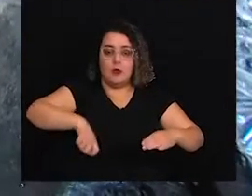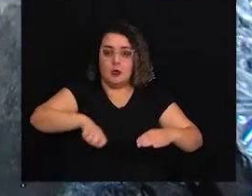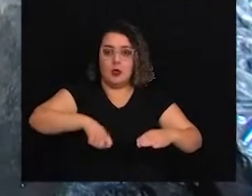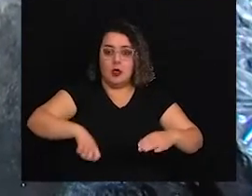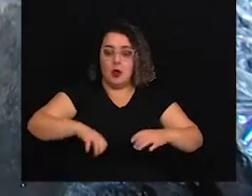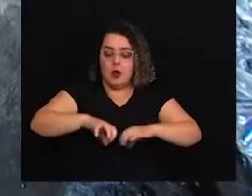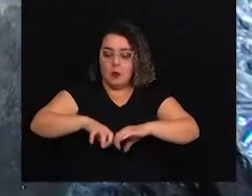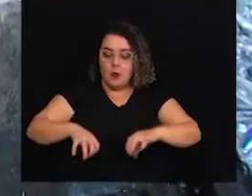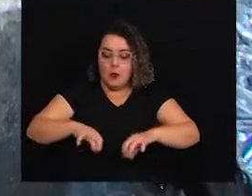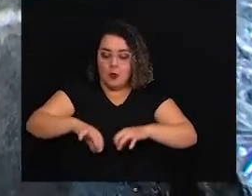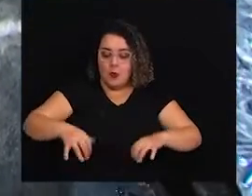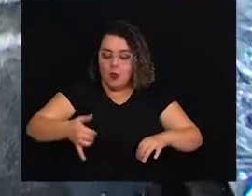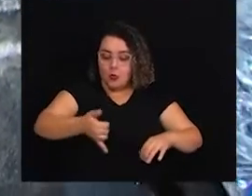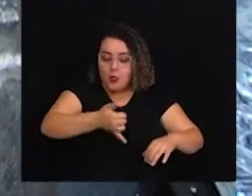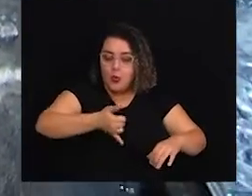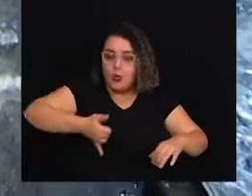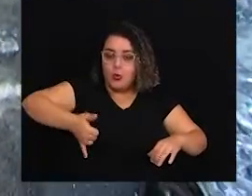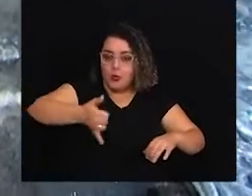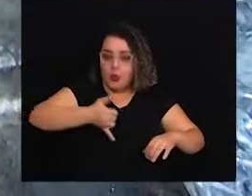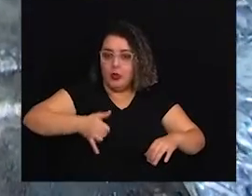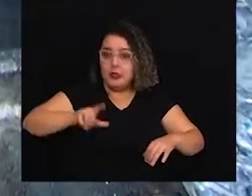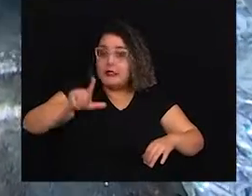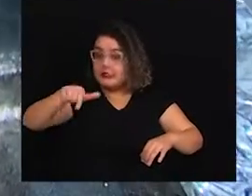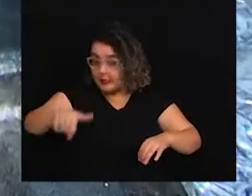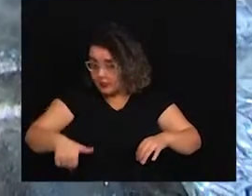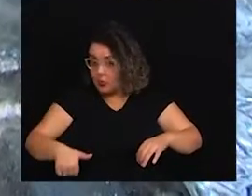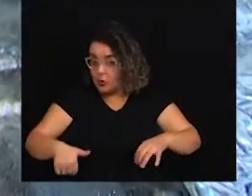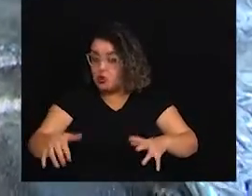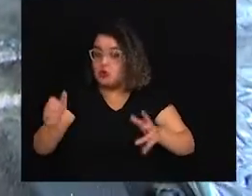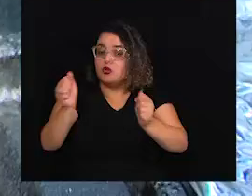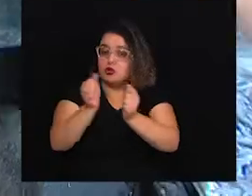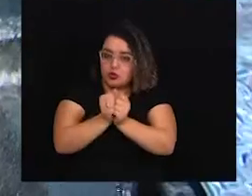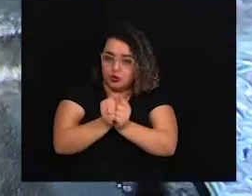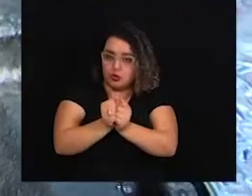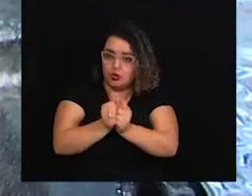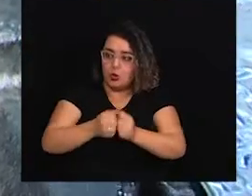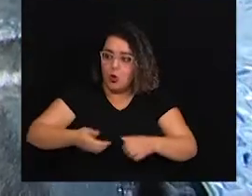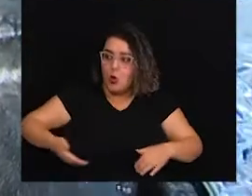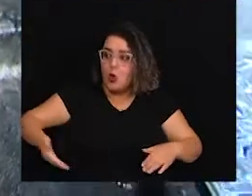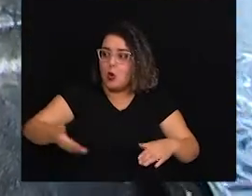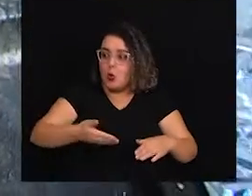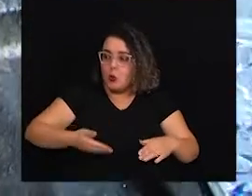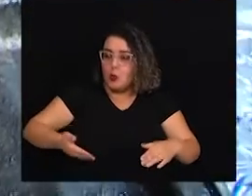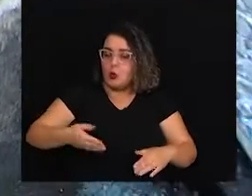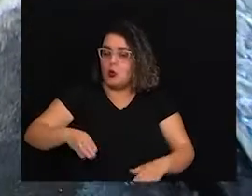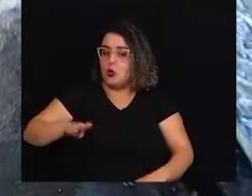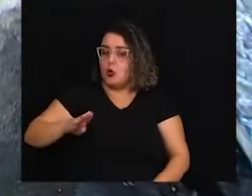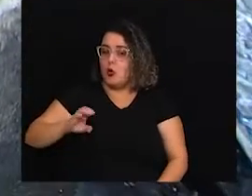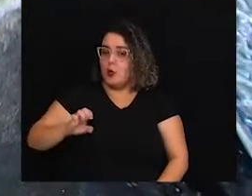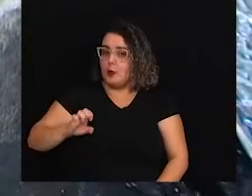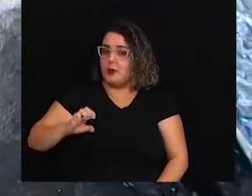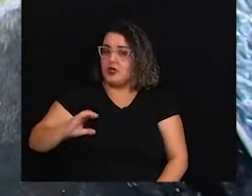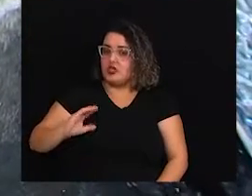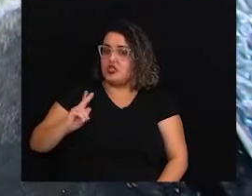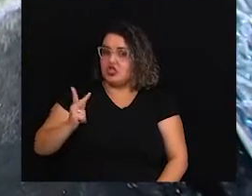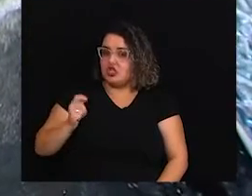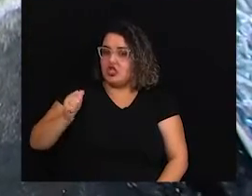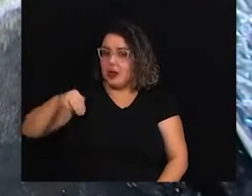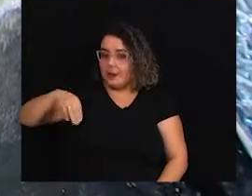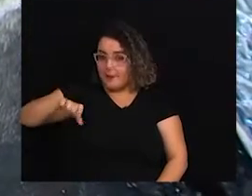Panela, refogue a costela desfiada com óleo e, em seguida, junte o molho bechamel e